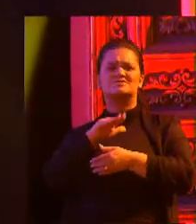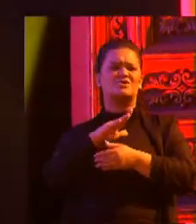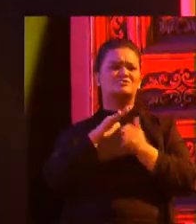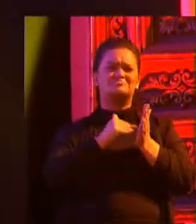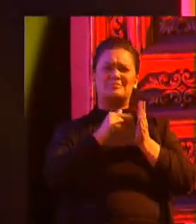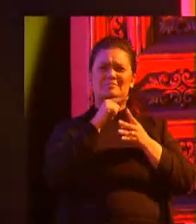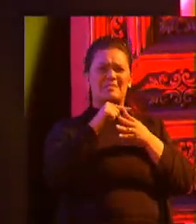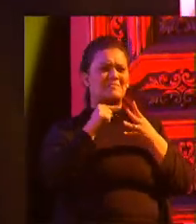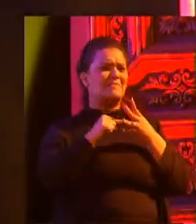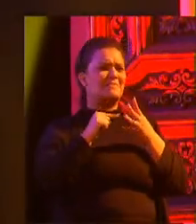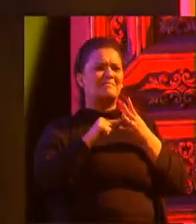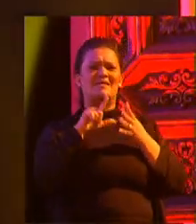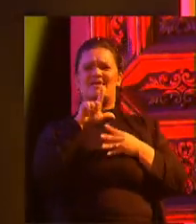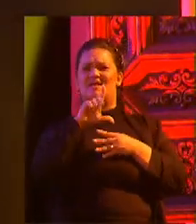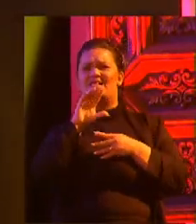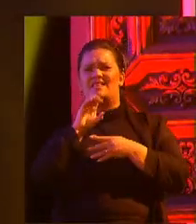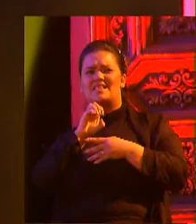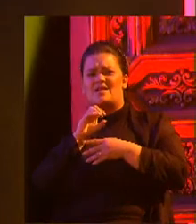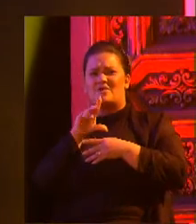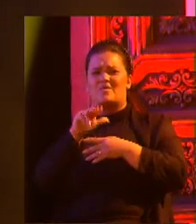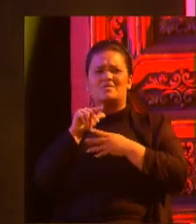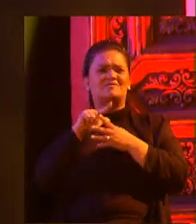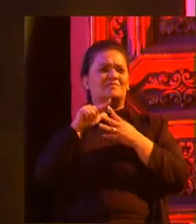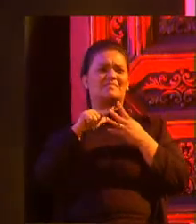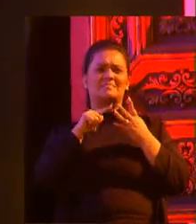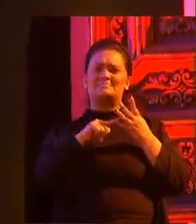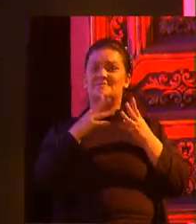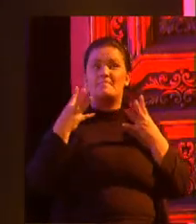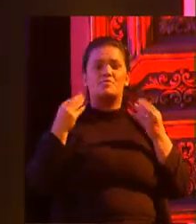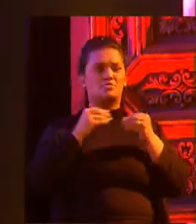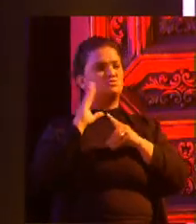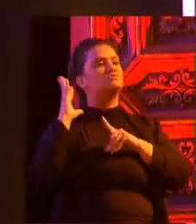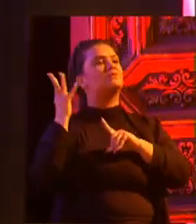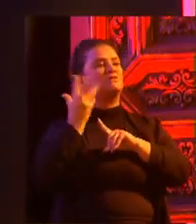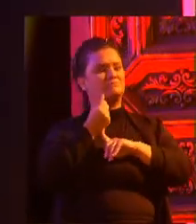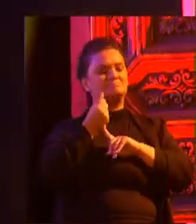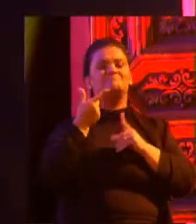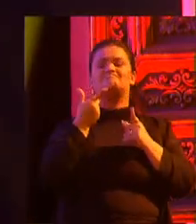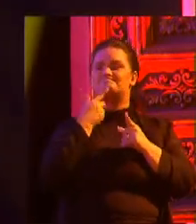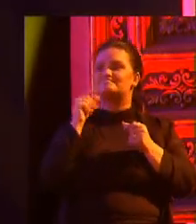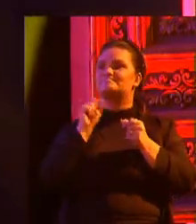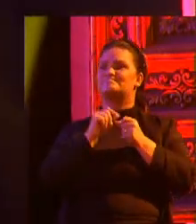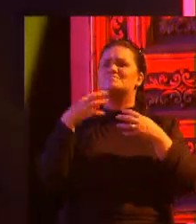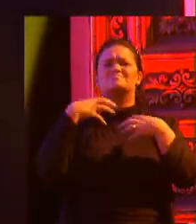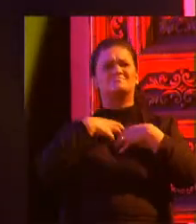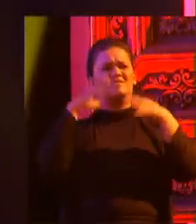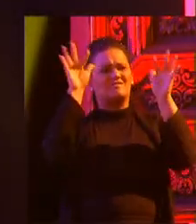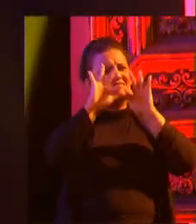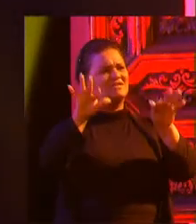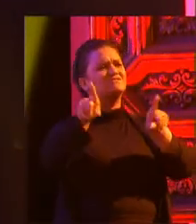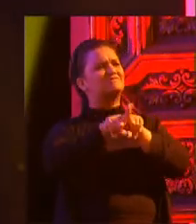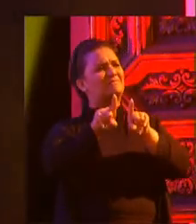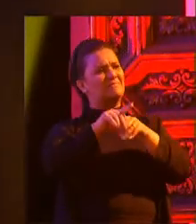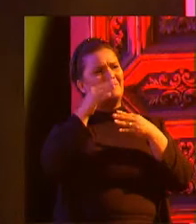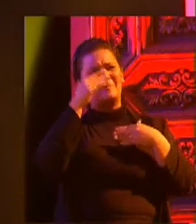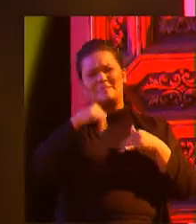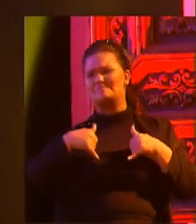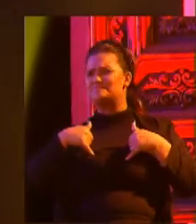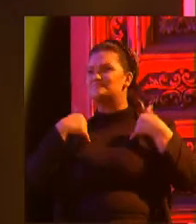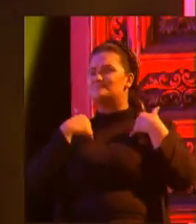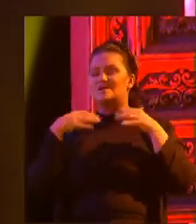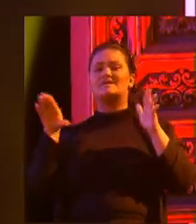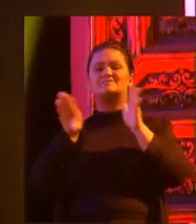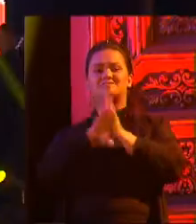Grosso, Leona Vingativa, Viviane Batidão, entre outros. Eu fico muito feliz, lisonjeado também, de estar recebendo o prêmio por ela